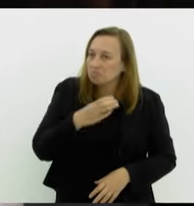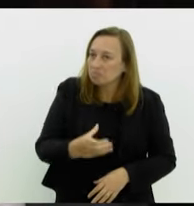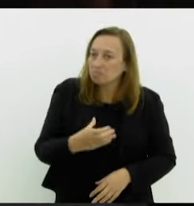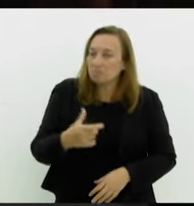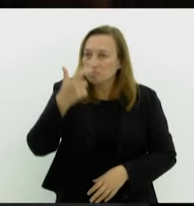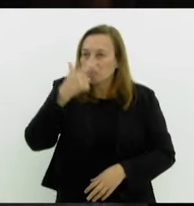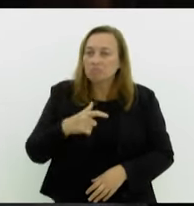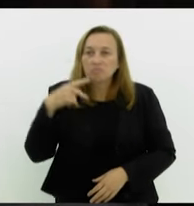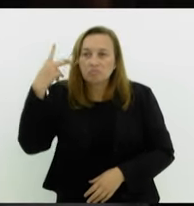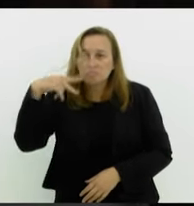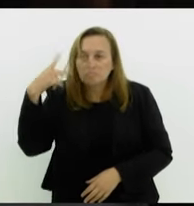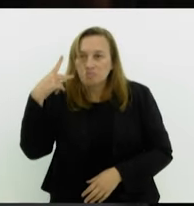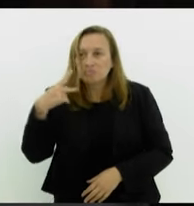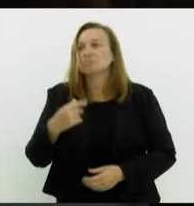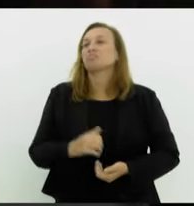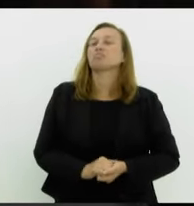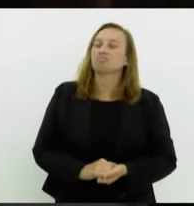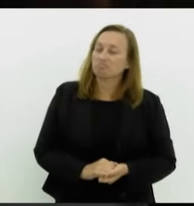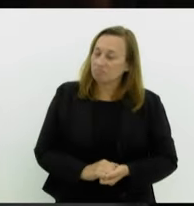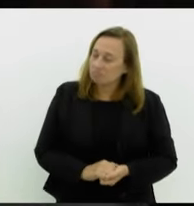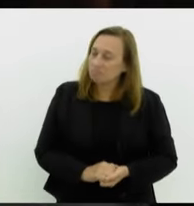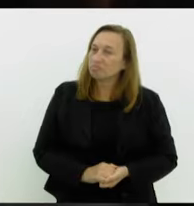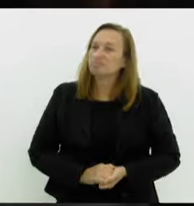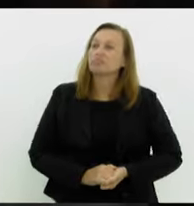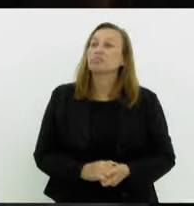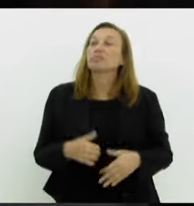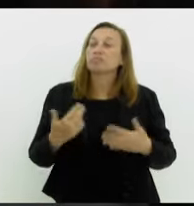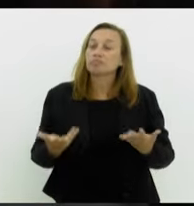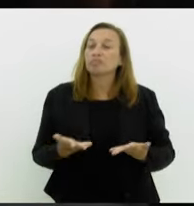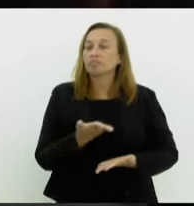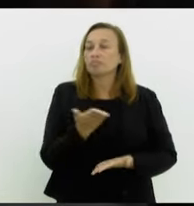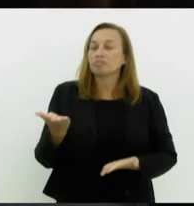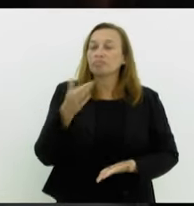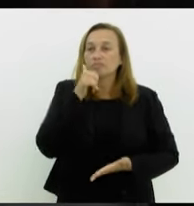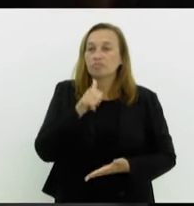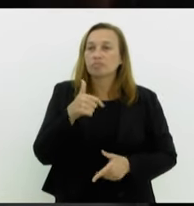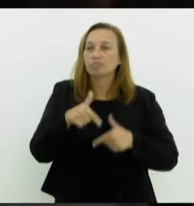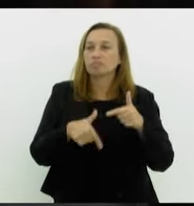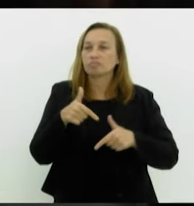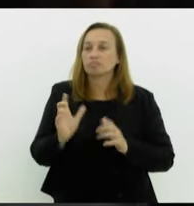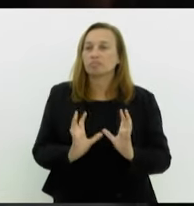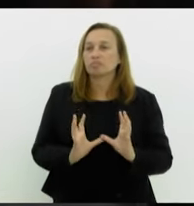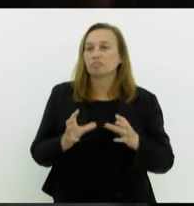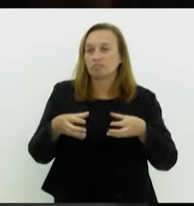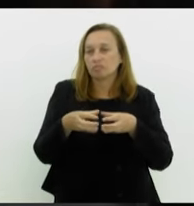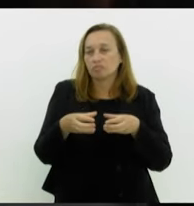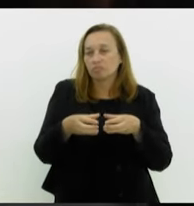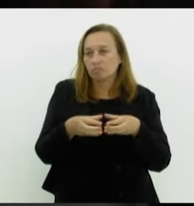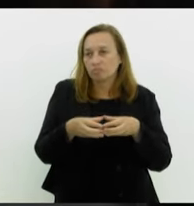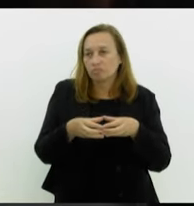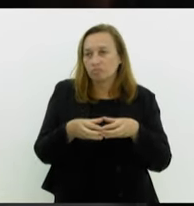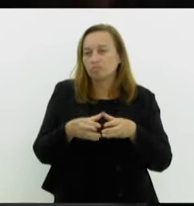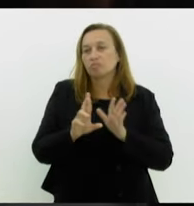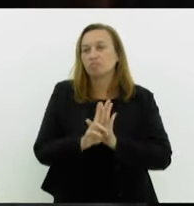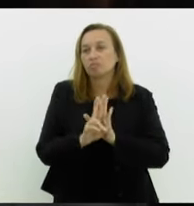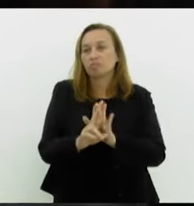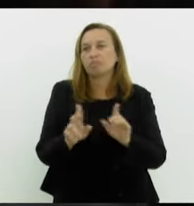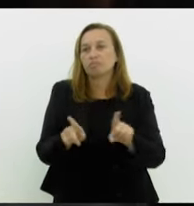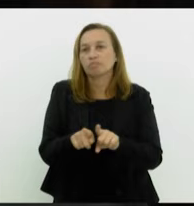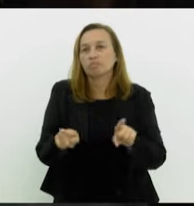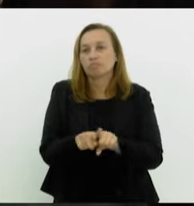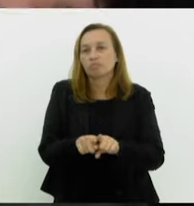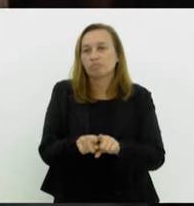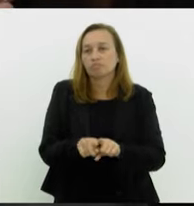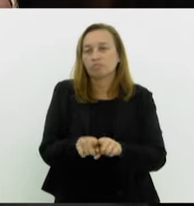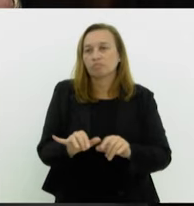Vereador tem que ser vocacionada Então essas mulheres trabalhando em rede elas também representam a demanda